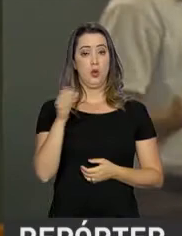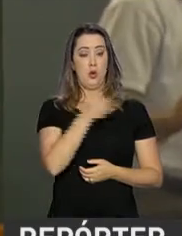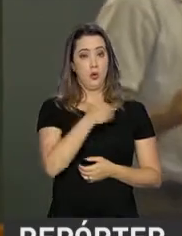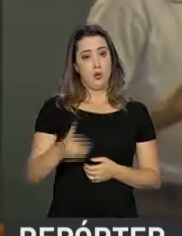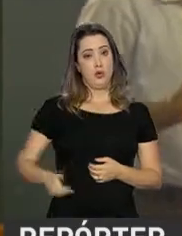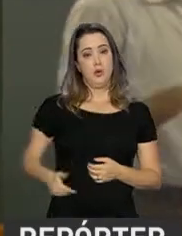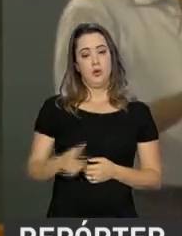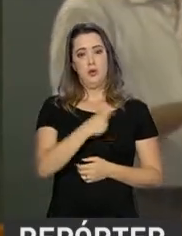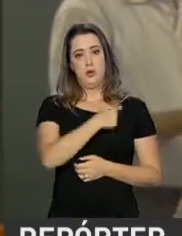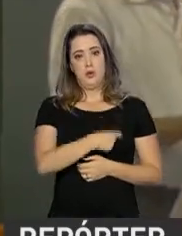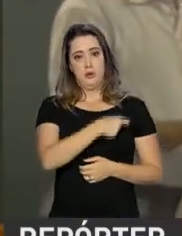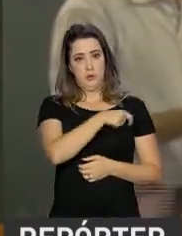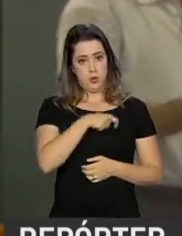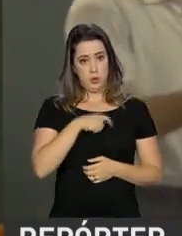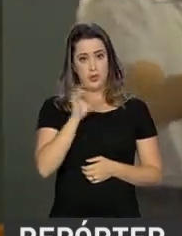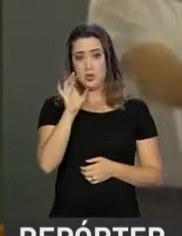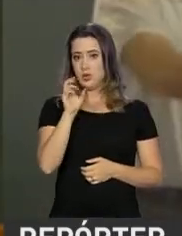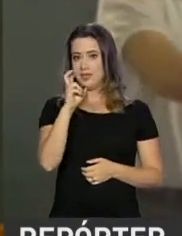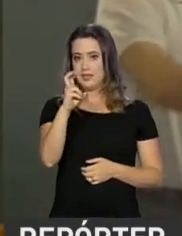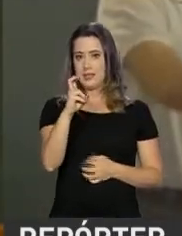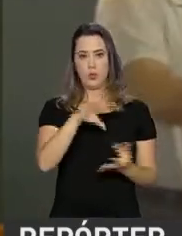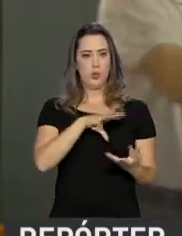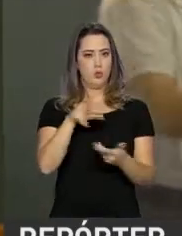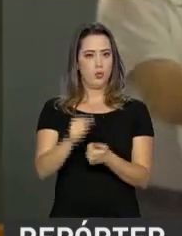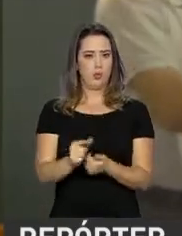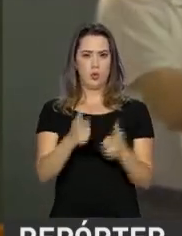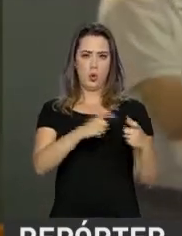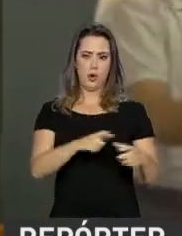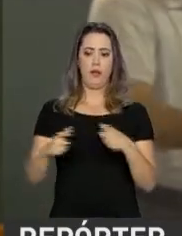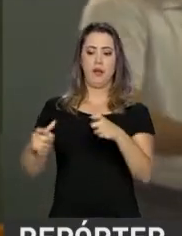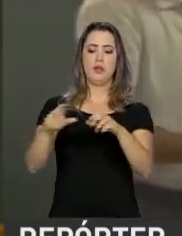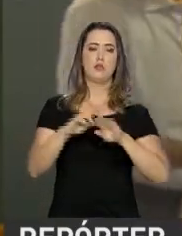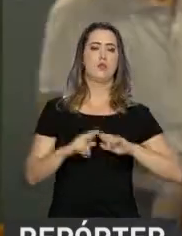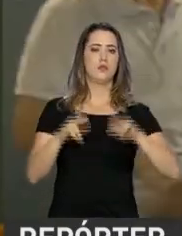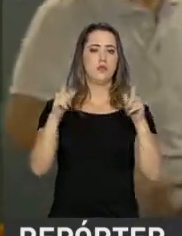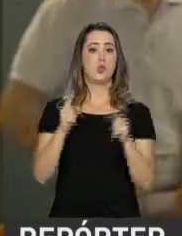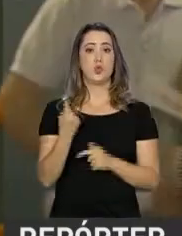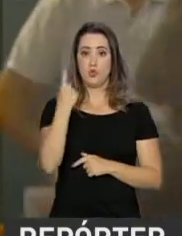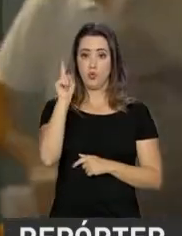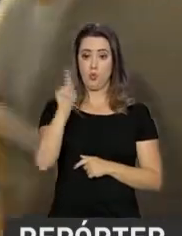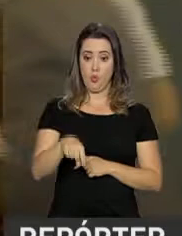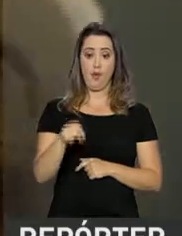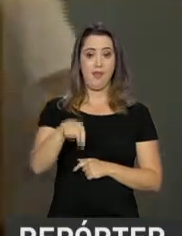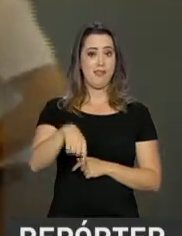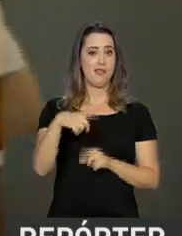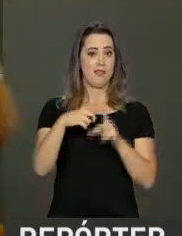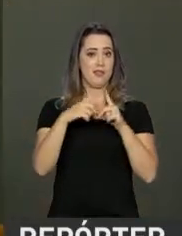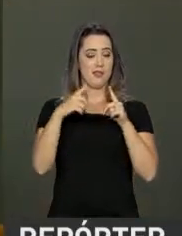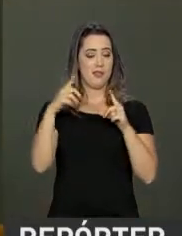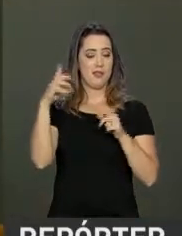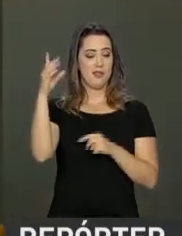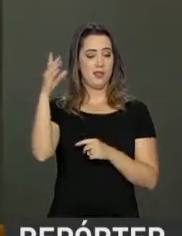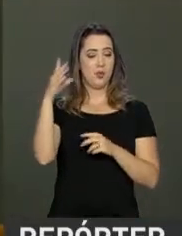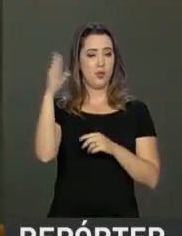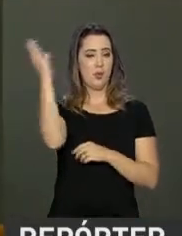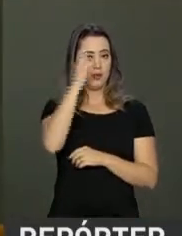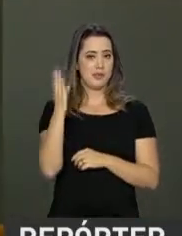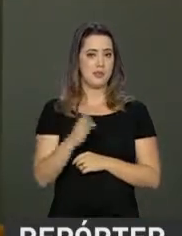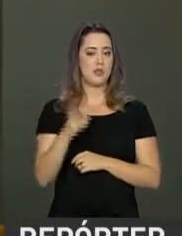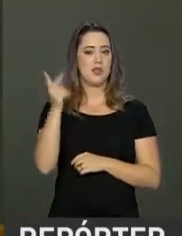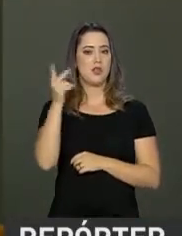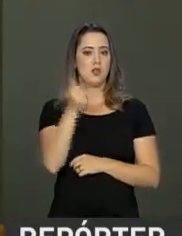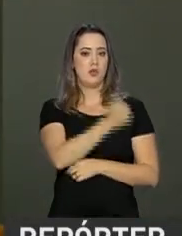das suas next no mundo um dos cinco fica aqui no brasil com sede no rio de janeiro em